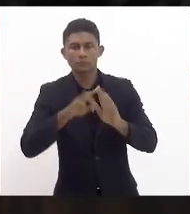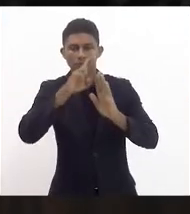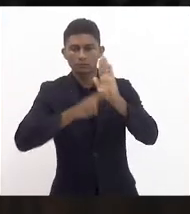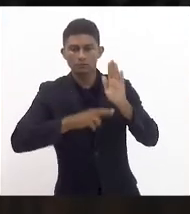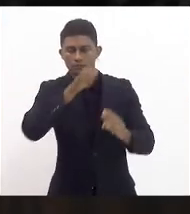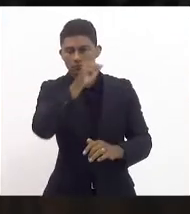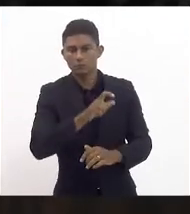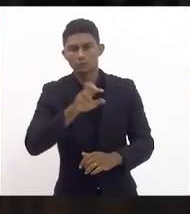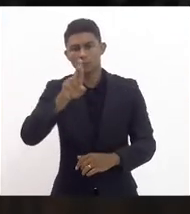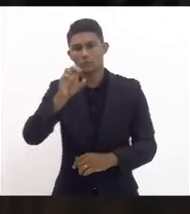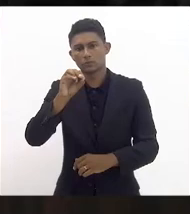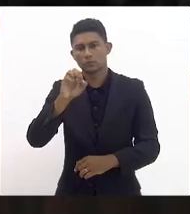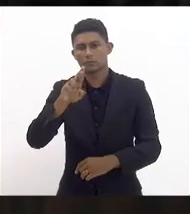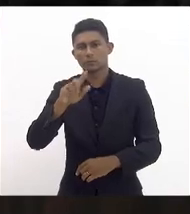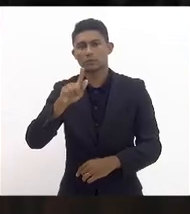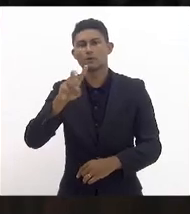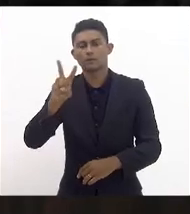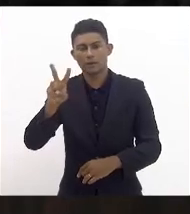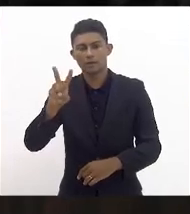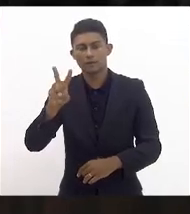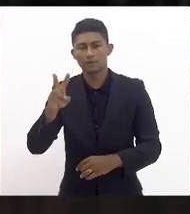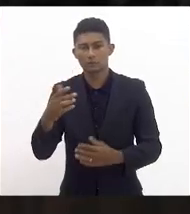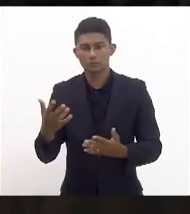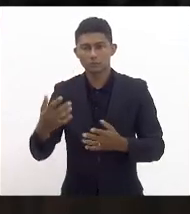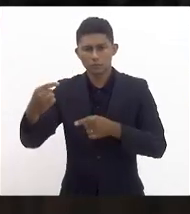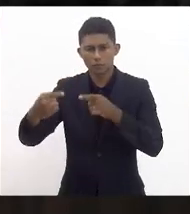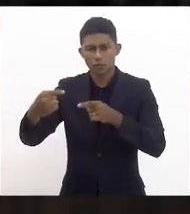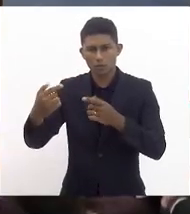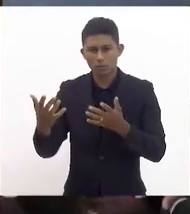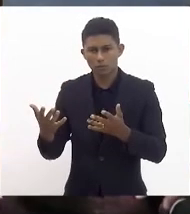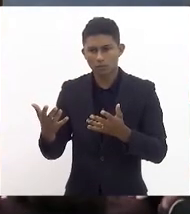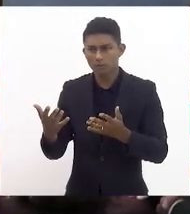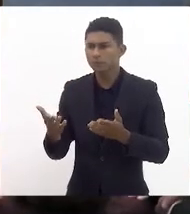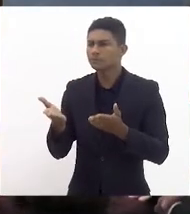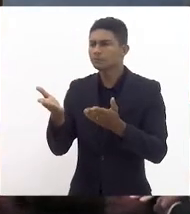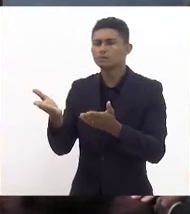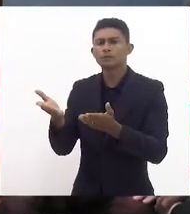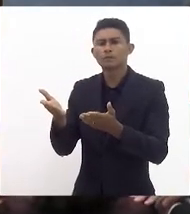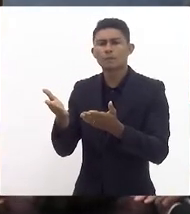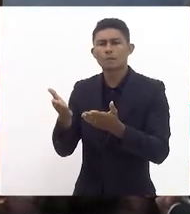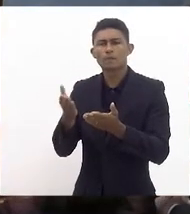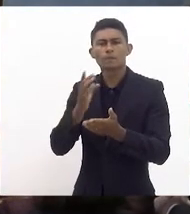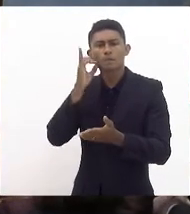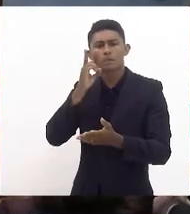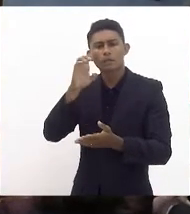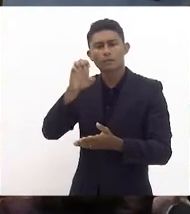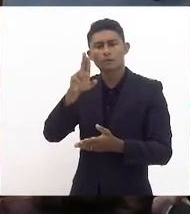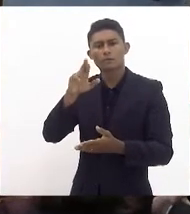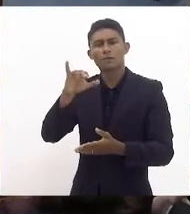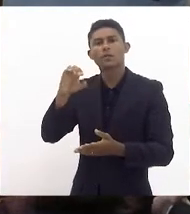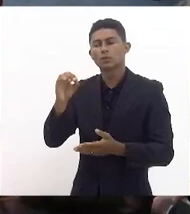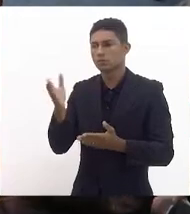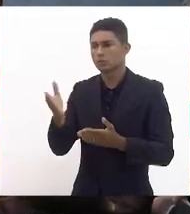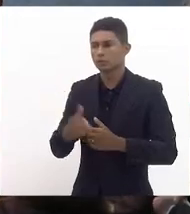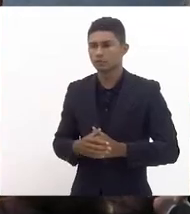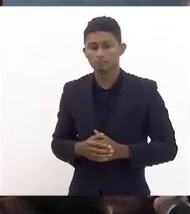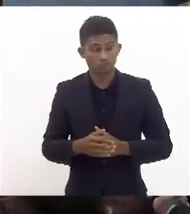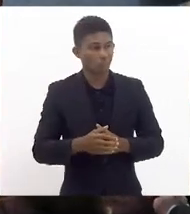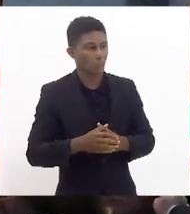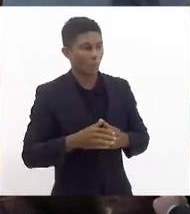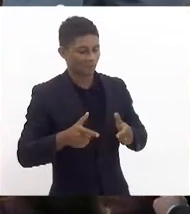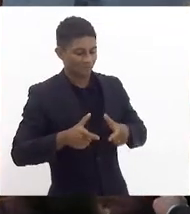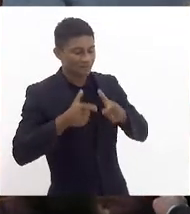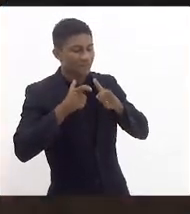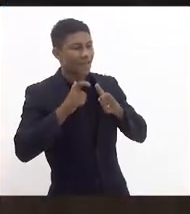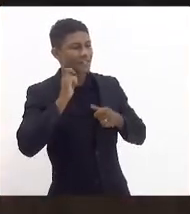Em discussão, não havendo que queira... Senhor presidente, só rapidinho. Para discutir, deputado Eurico Júnior. Essa aí, a medalha Tiradentes, é